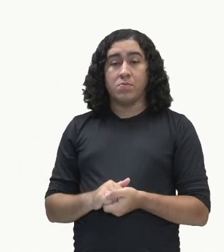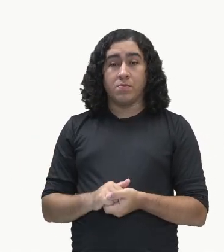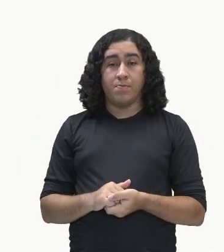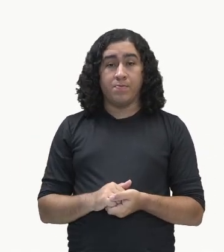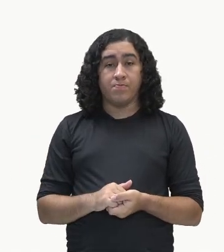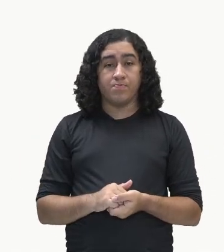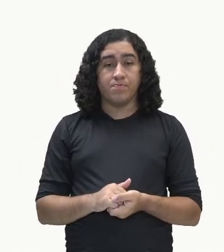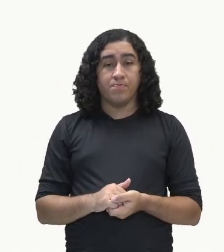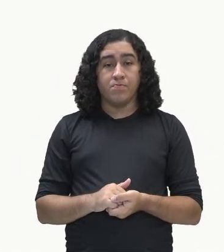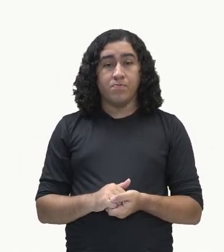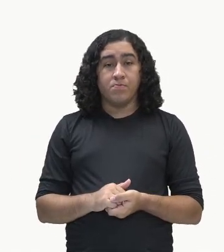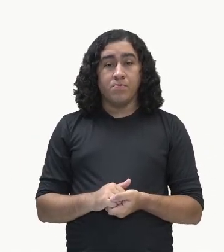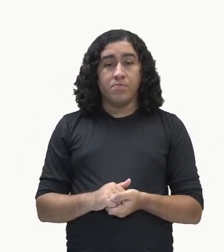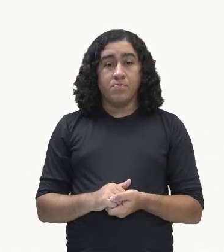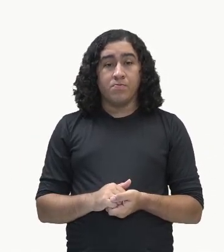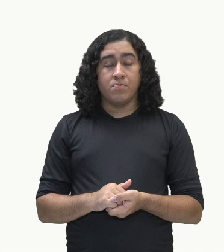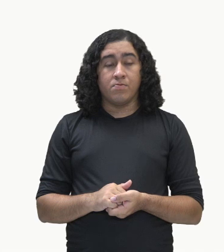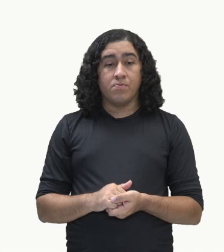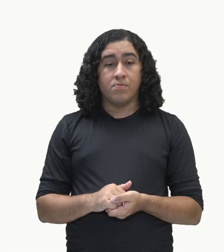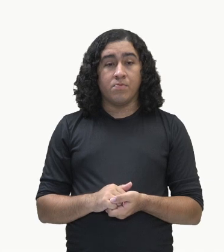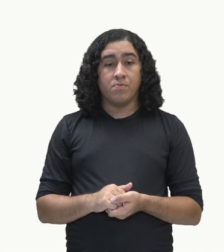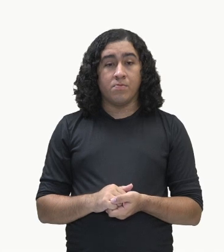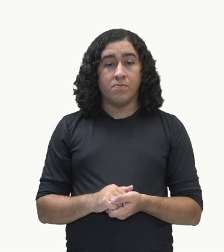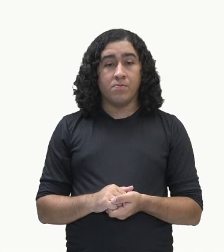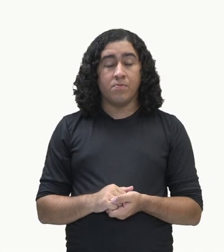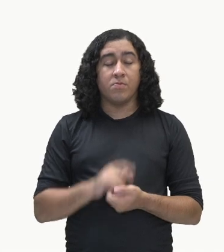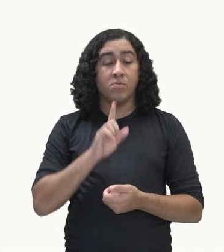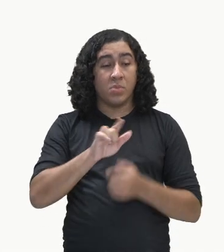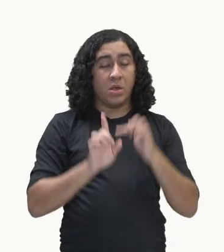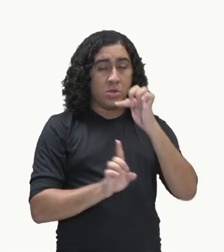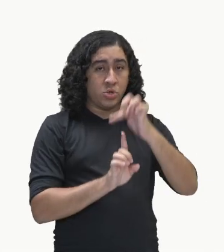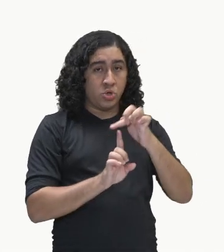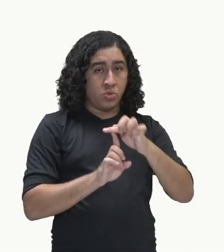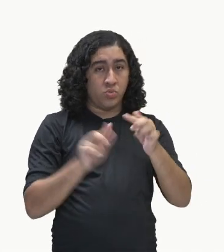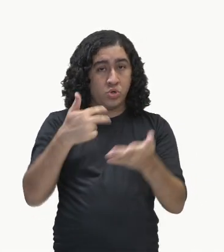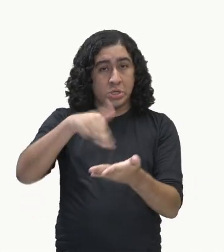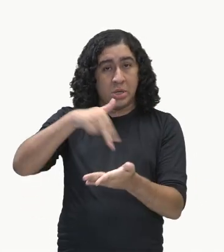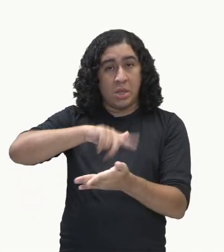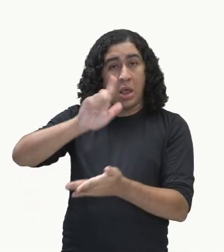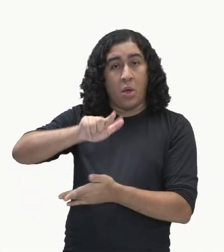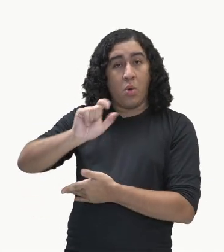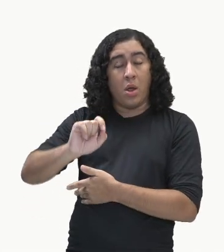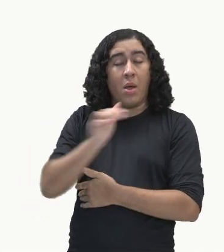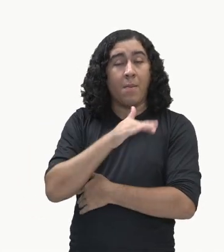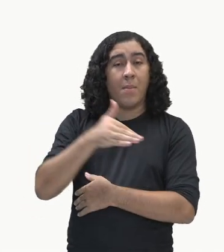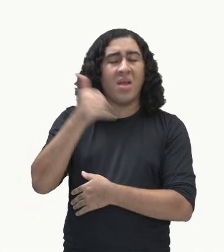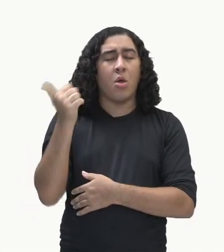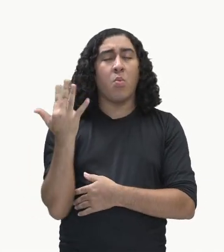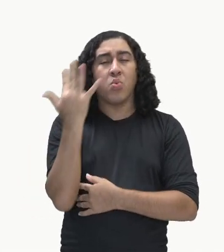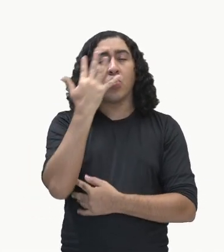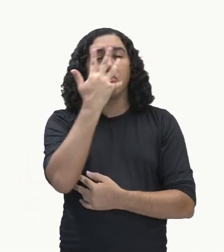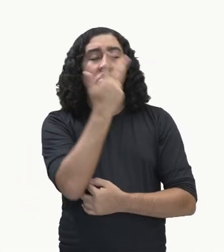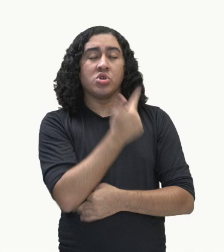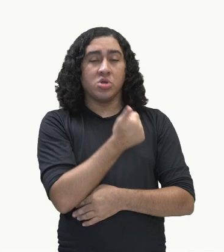Aquela dança, aquela forma de dança, né? Aquele tipo de dança, é uma expressão bonita